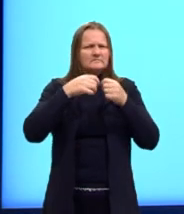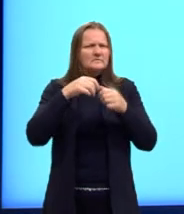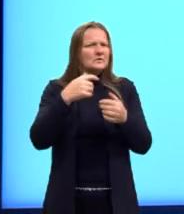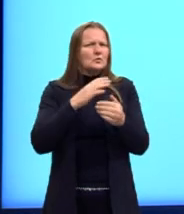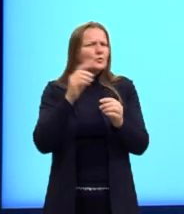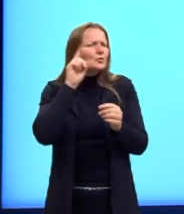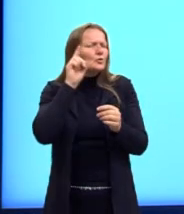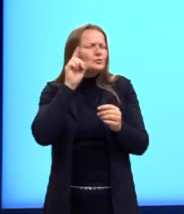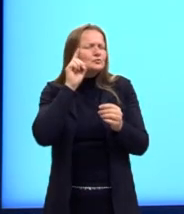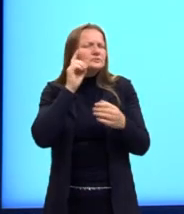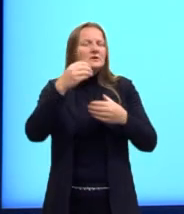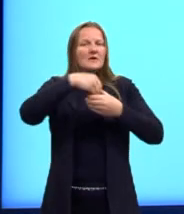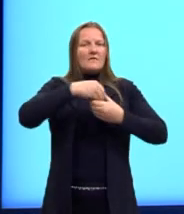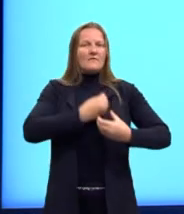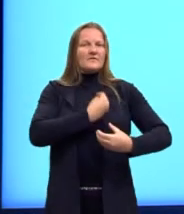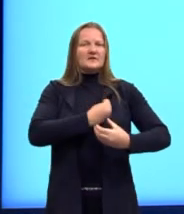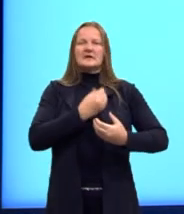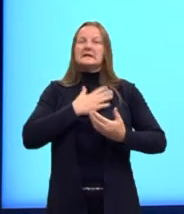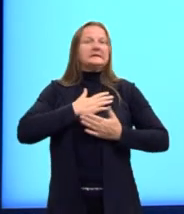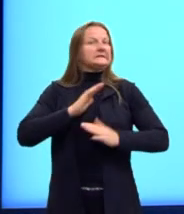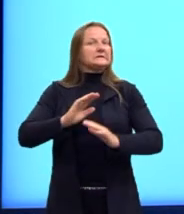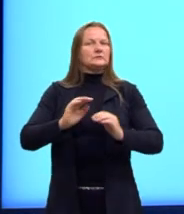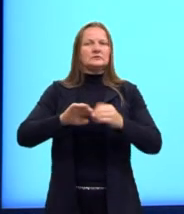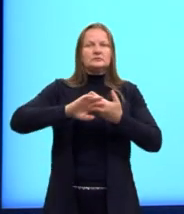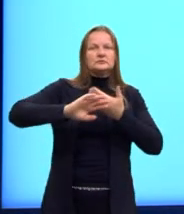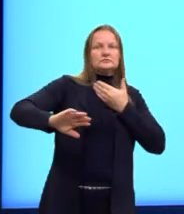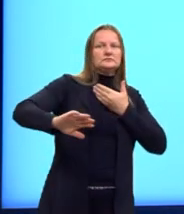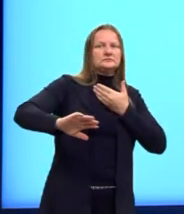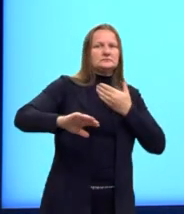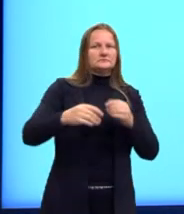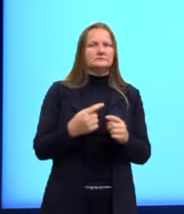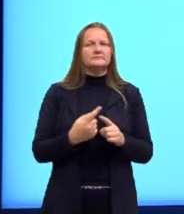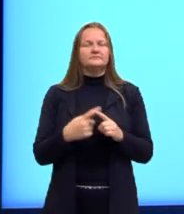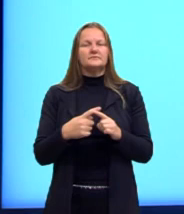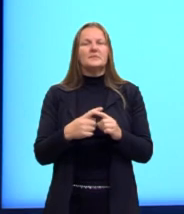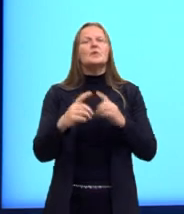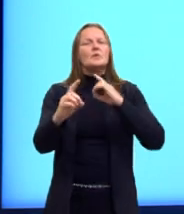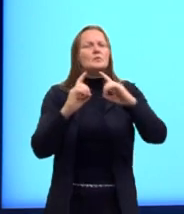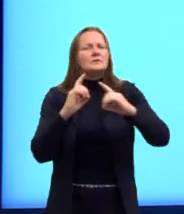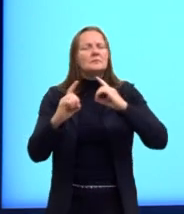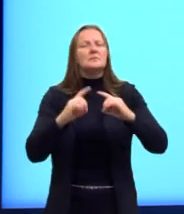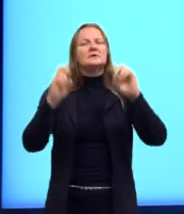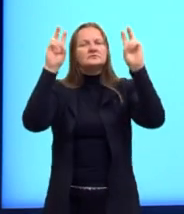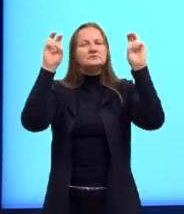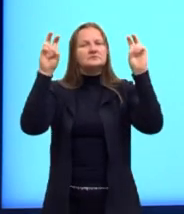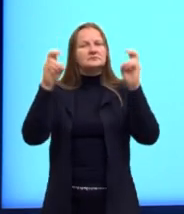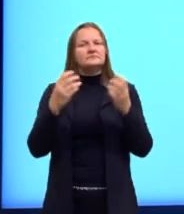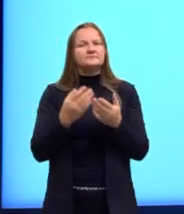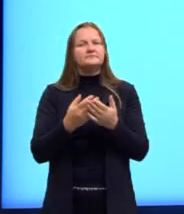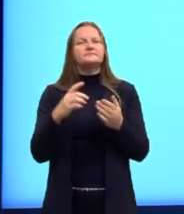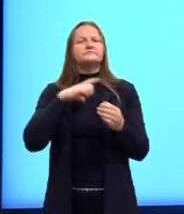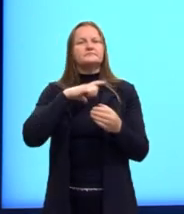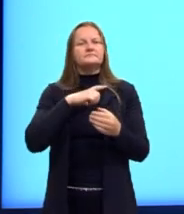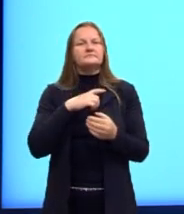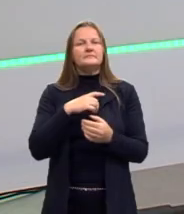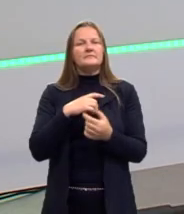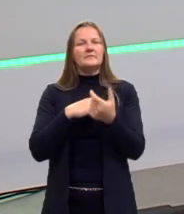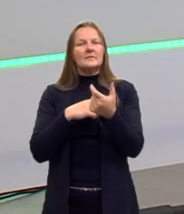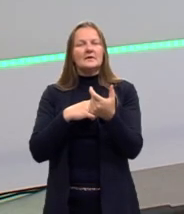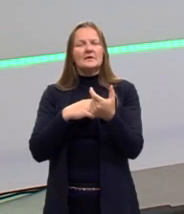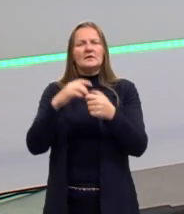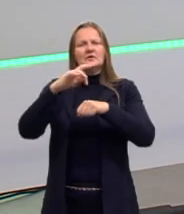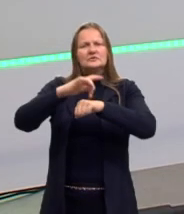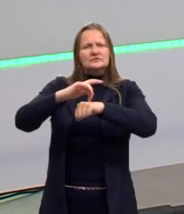tá então aqui a gente tem a sequência aí de como esse debate sobre esse humor que vai lidar